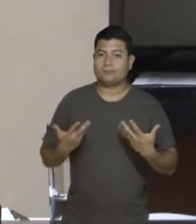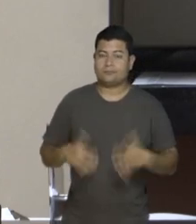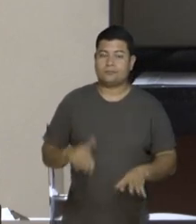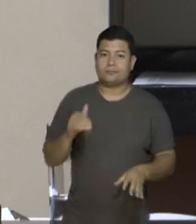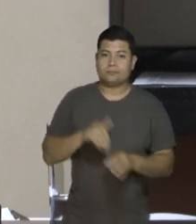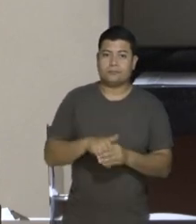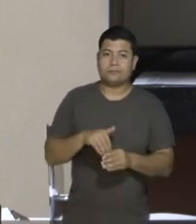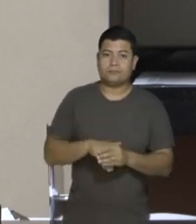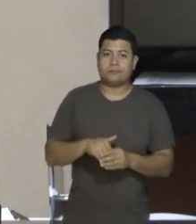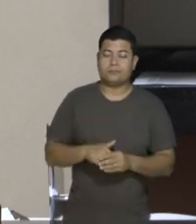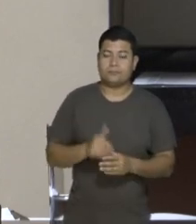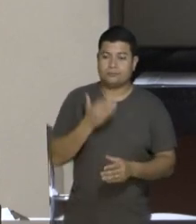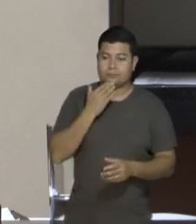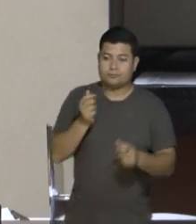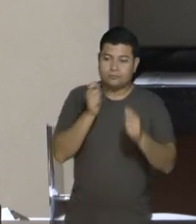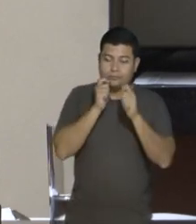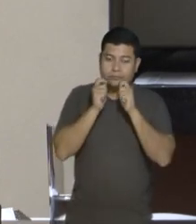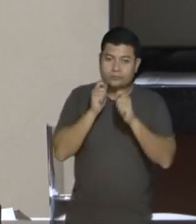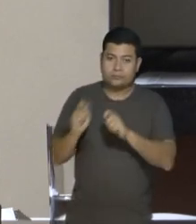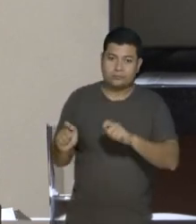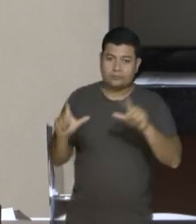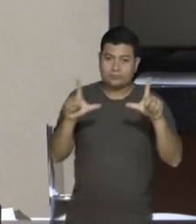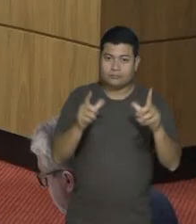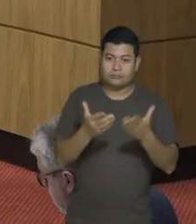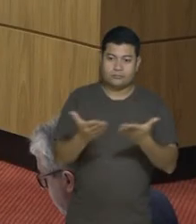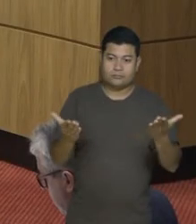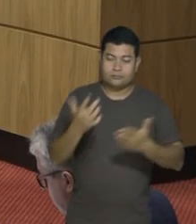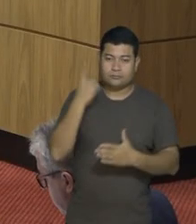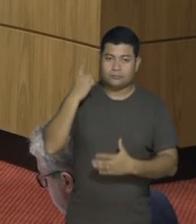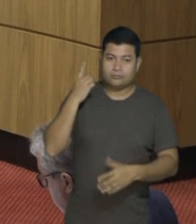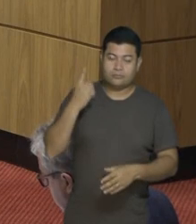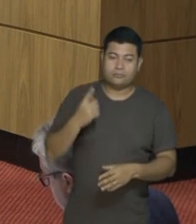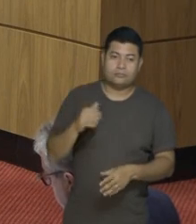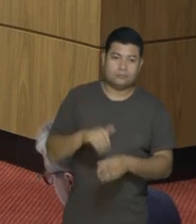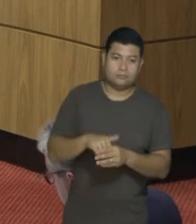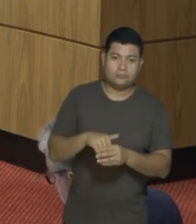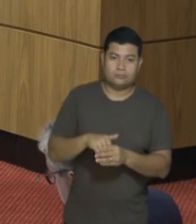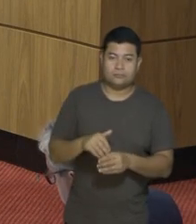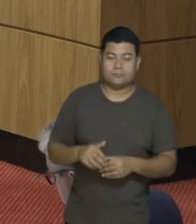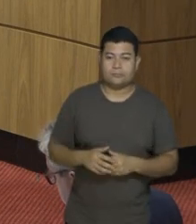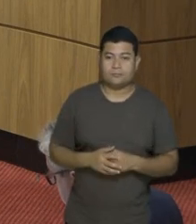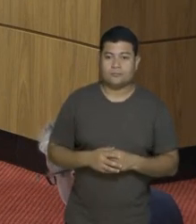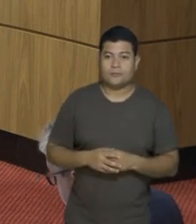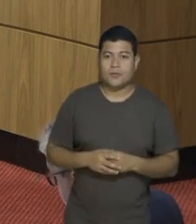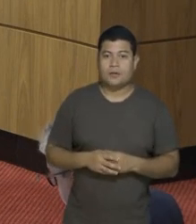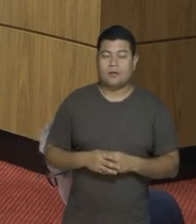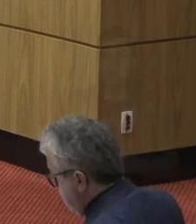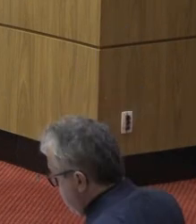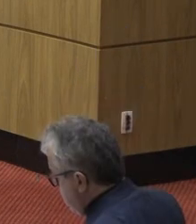em votação, peço assessoria que abra o sistema para que os senhores deputados possam exercer seu direito de voto.